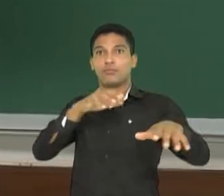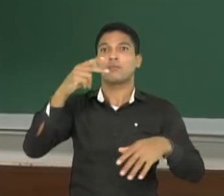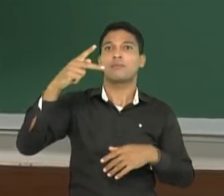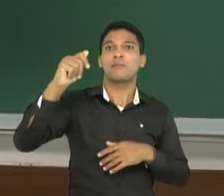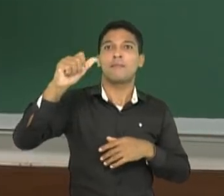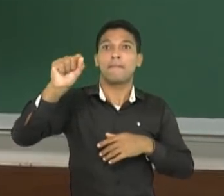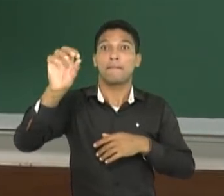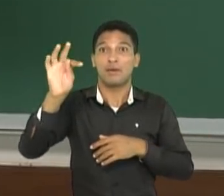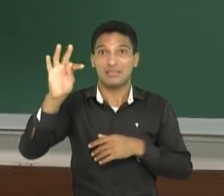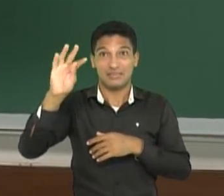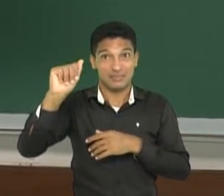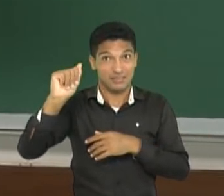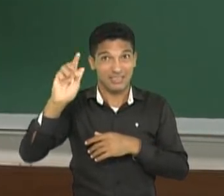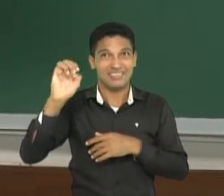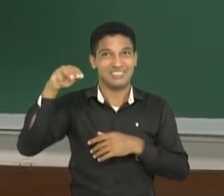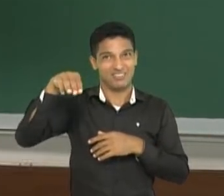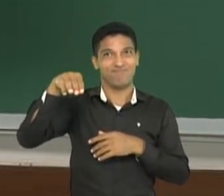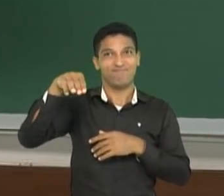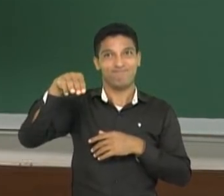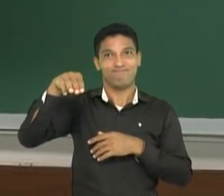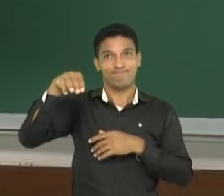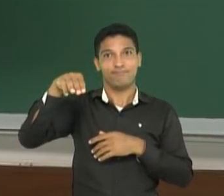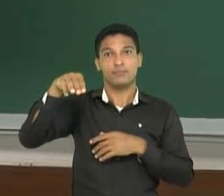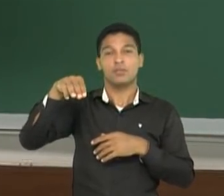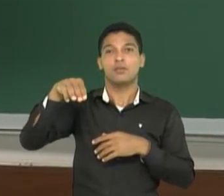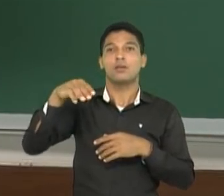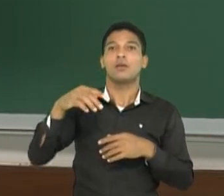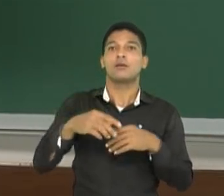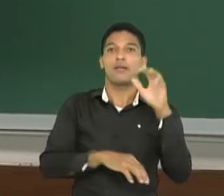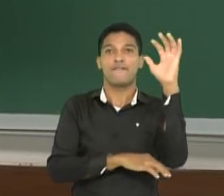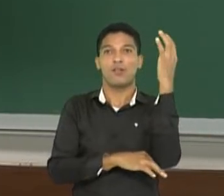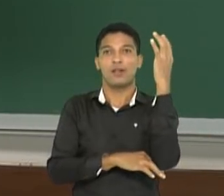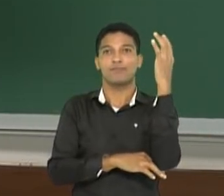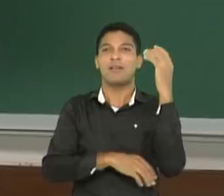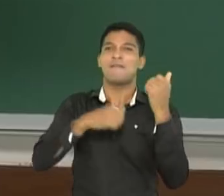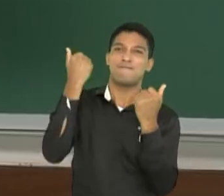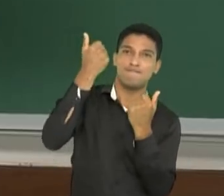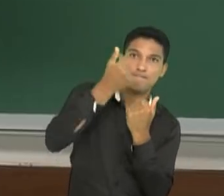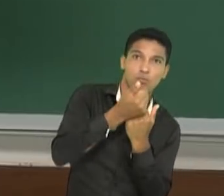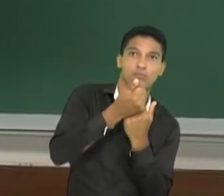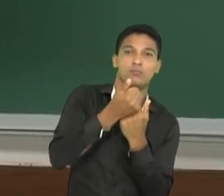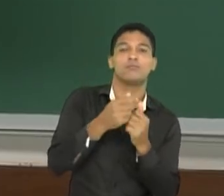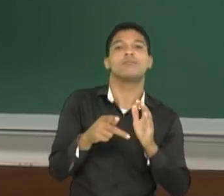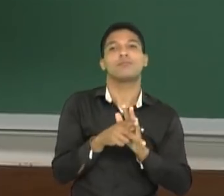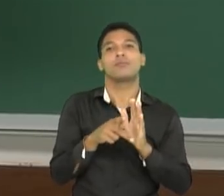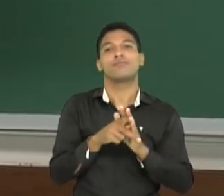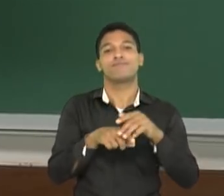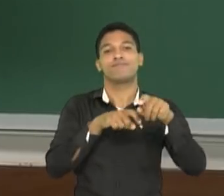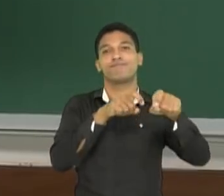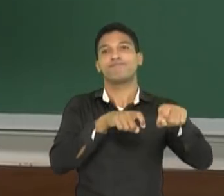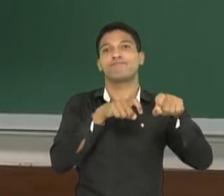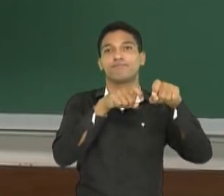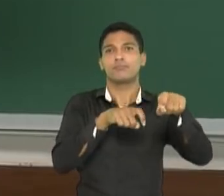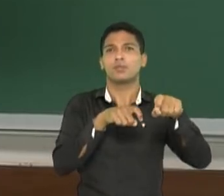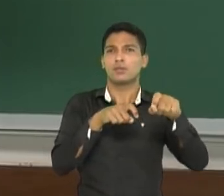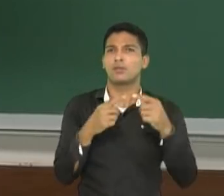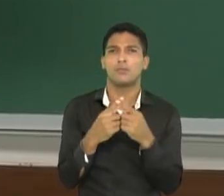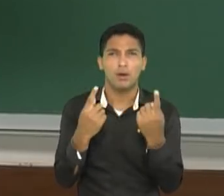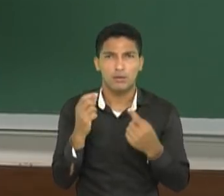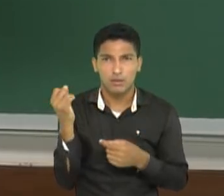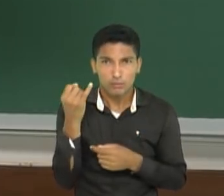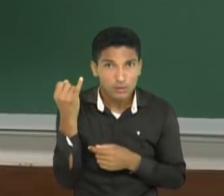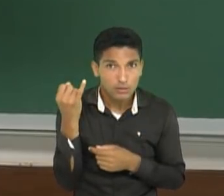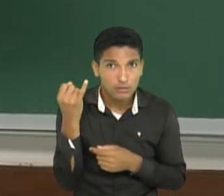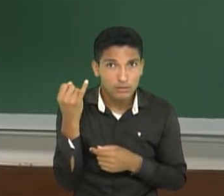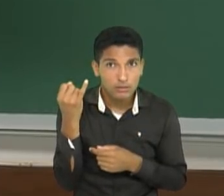espaço geográfico, retirando a floresta para o desenvolvimento da atividade econômica. Em que medida isso é importante? Porque